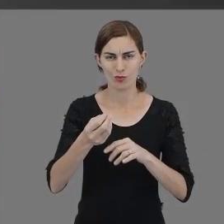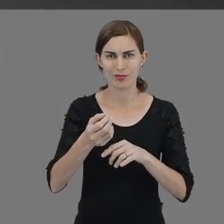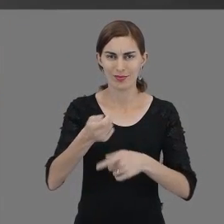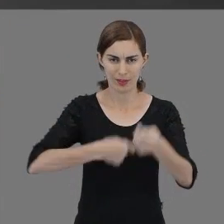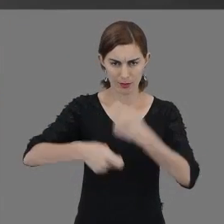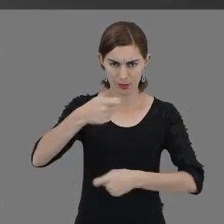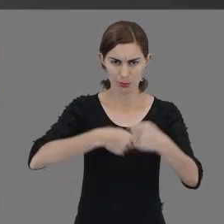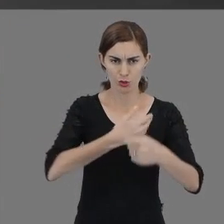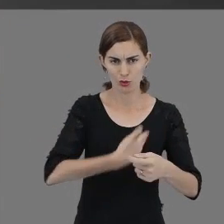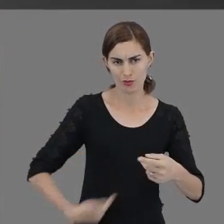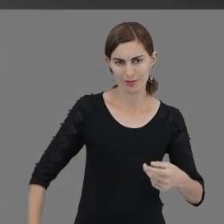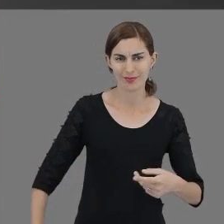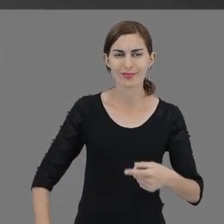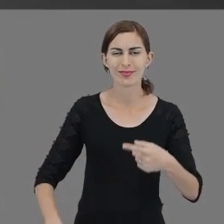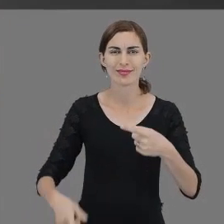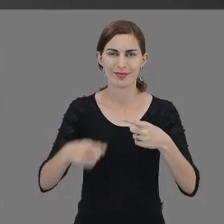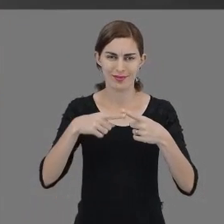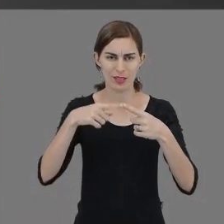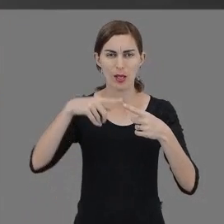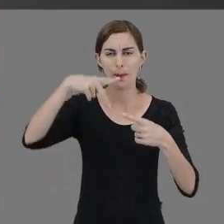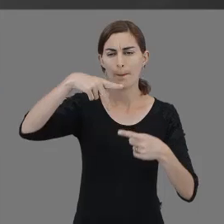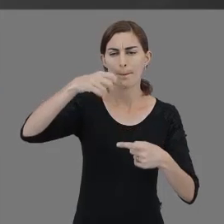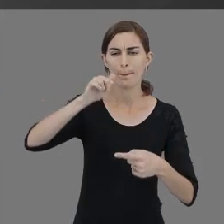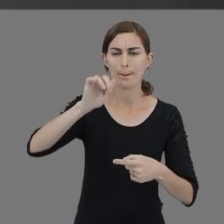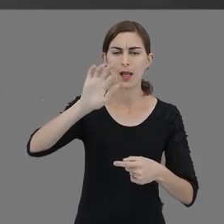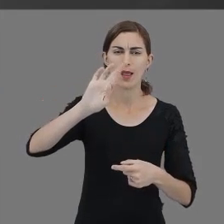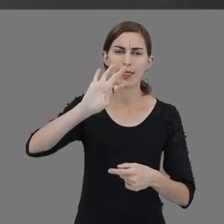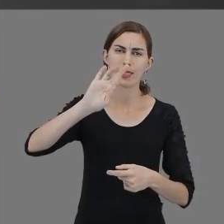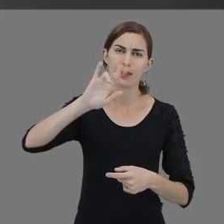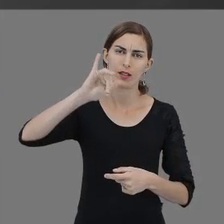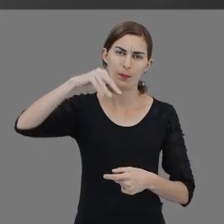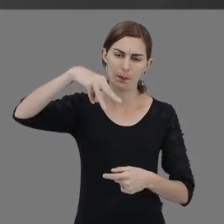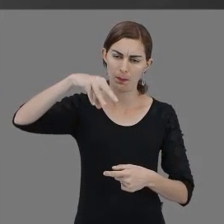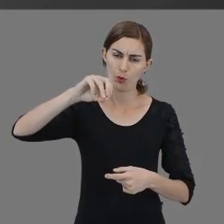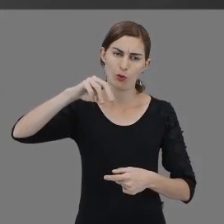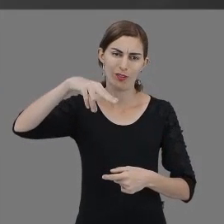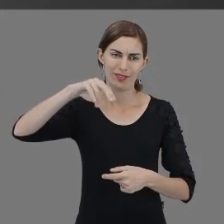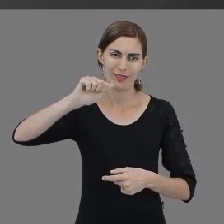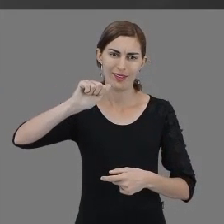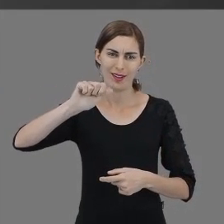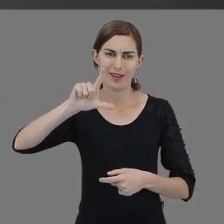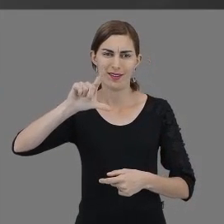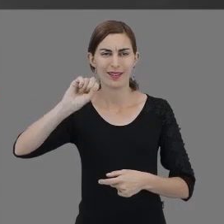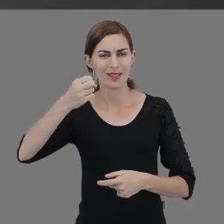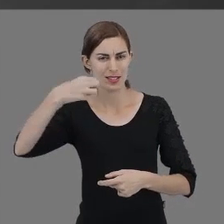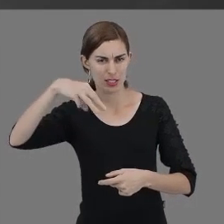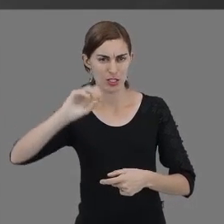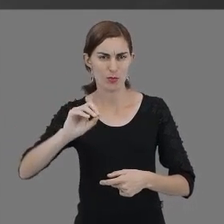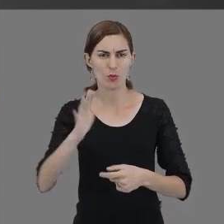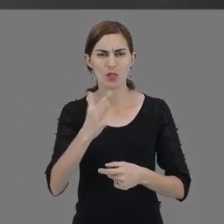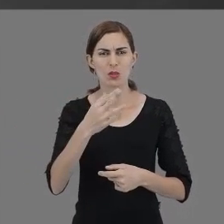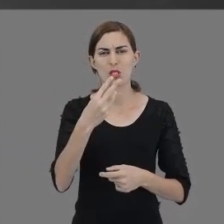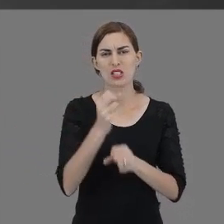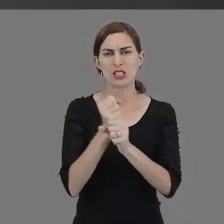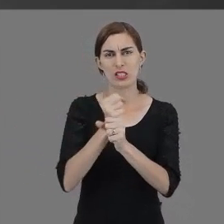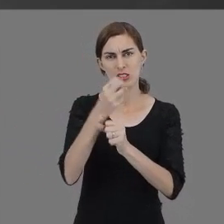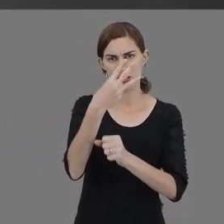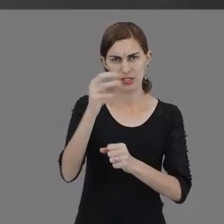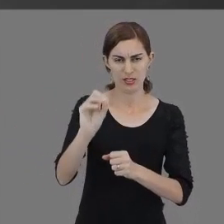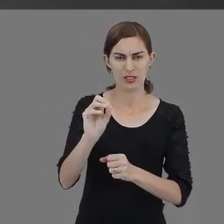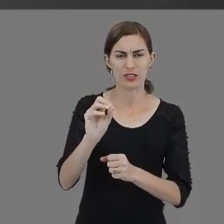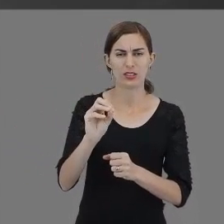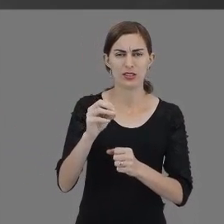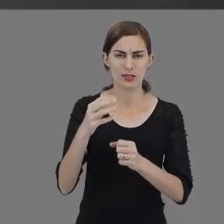gente tem um modelo patrimonialista, a gente tem, que foi mais ou menos até os anos 30, 1930, a gente tem